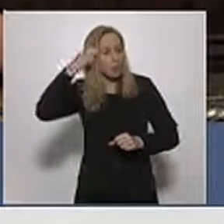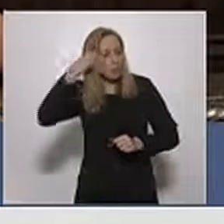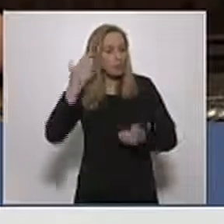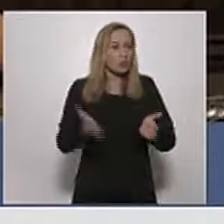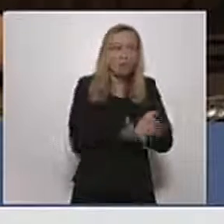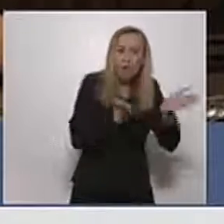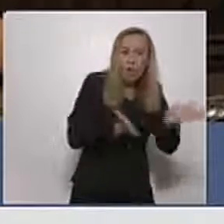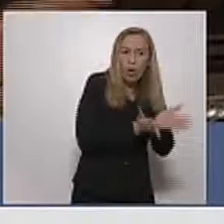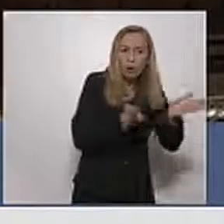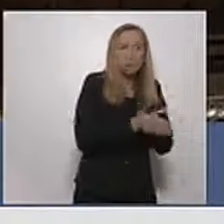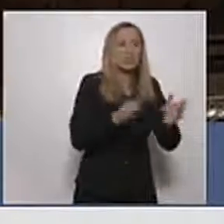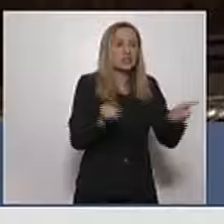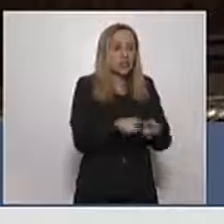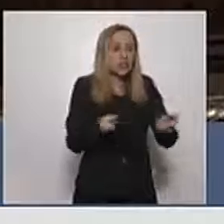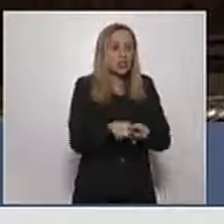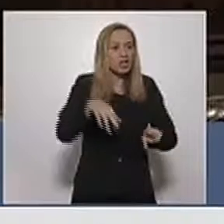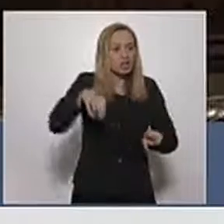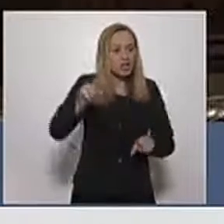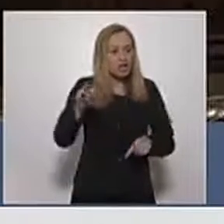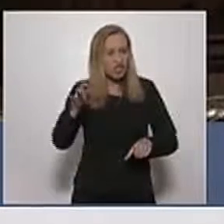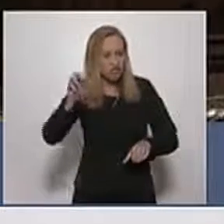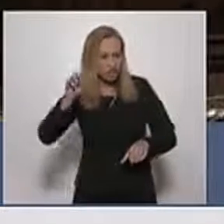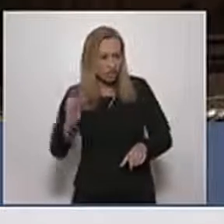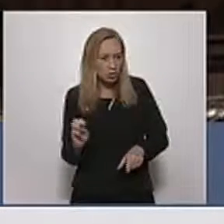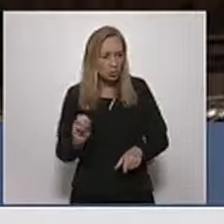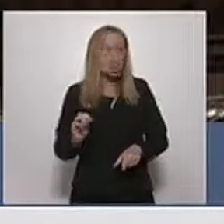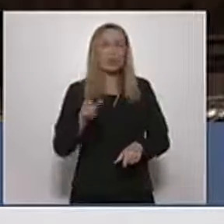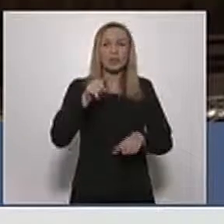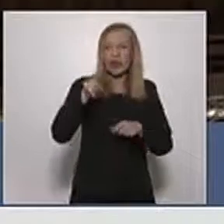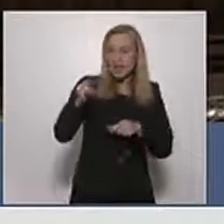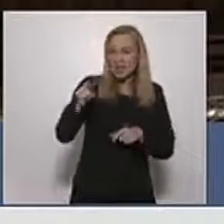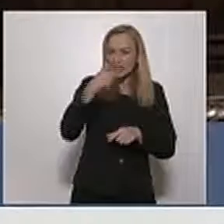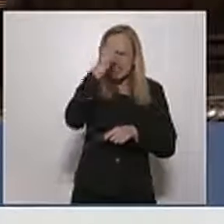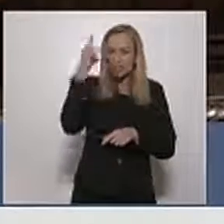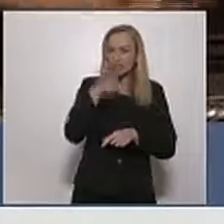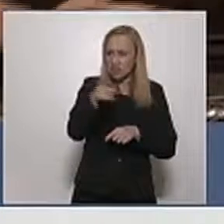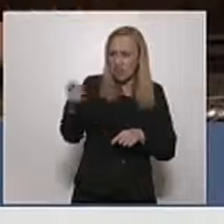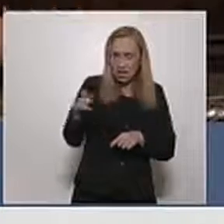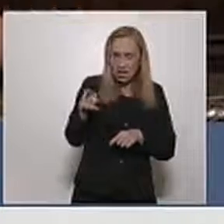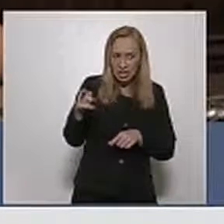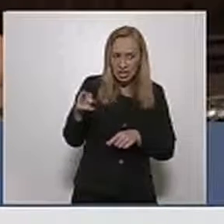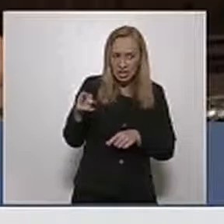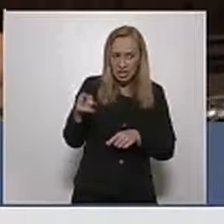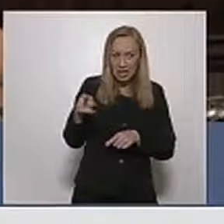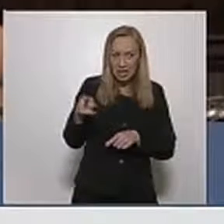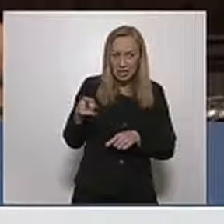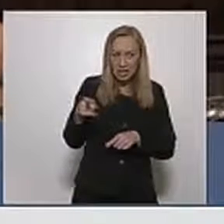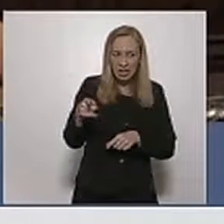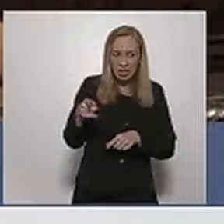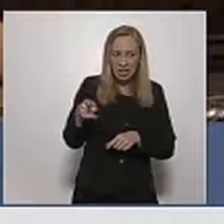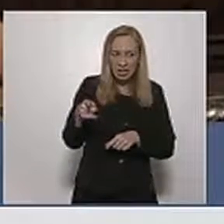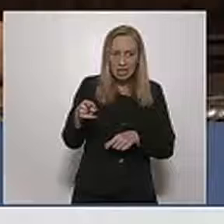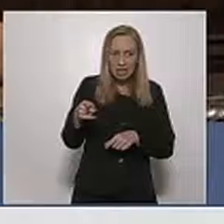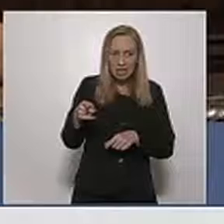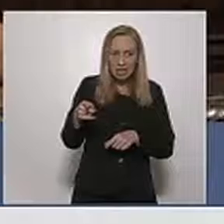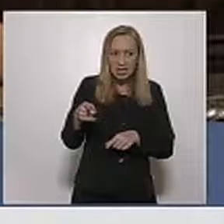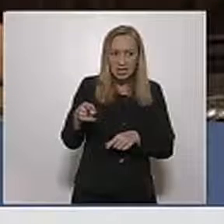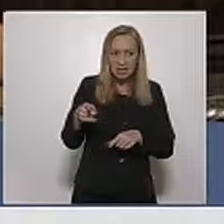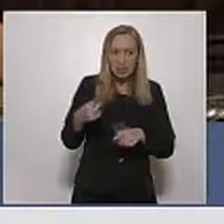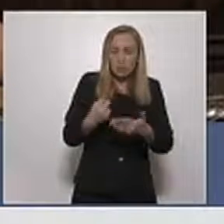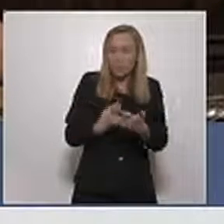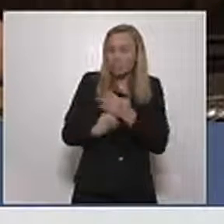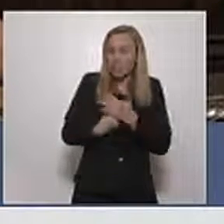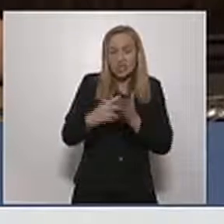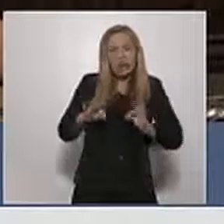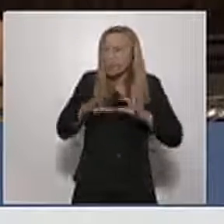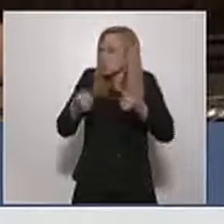imigrante nordestino. E para essas pessoas, está ali colocado sob júdice de que o auto de resistência justifica